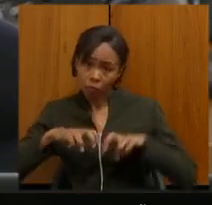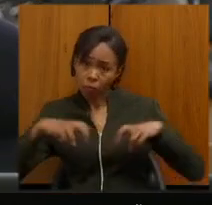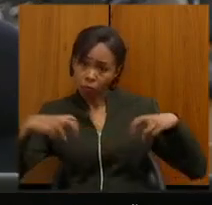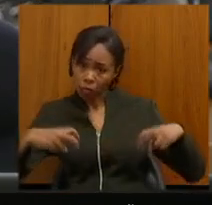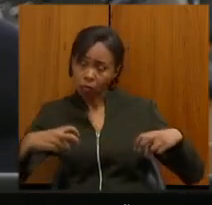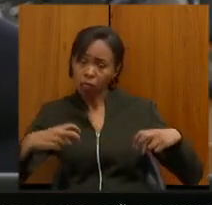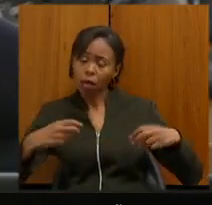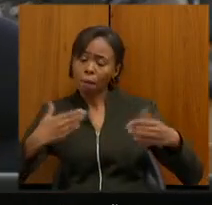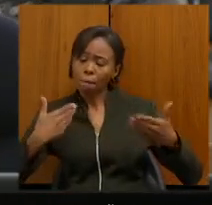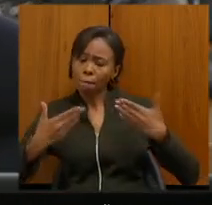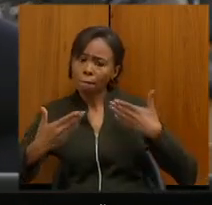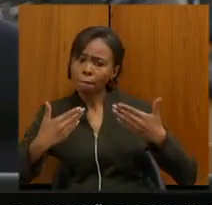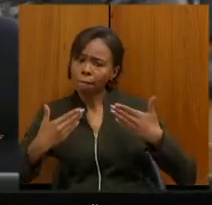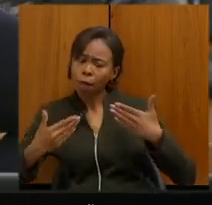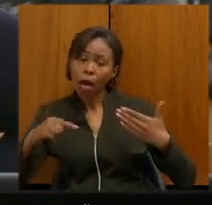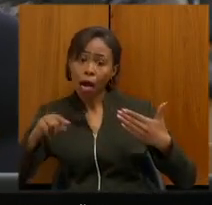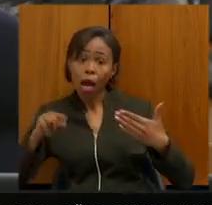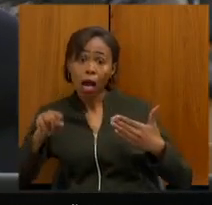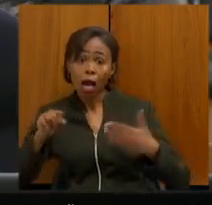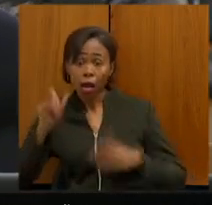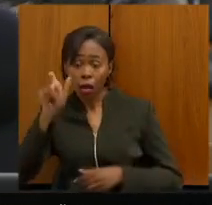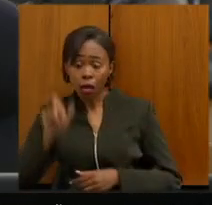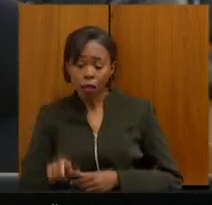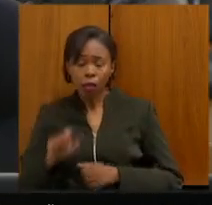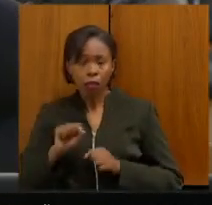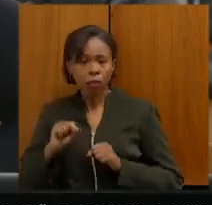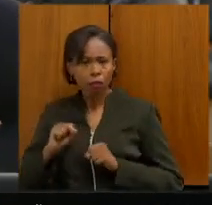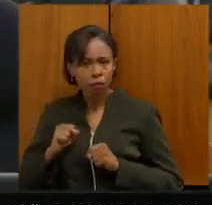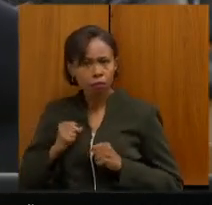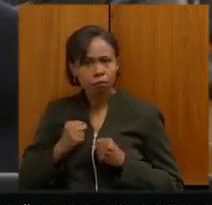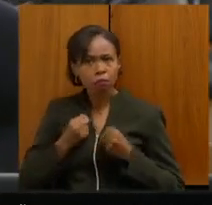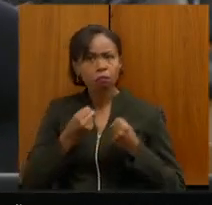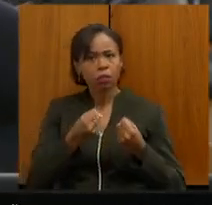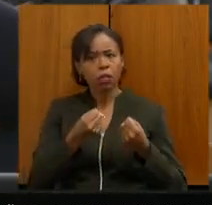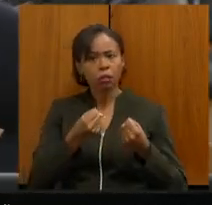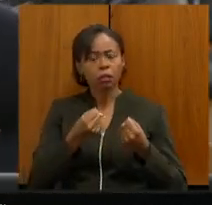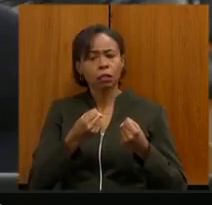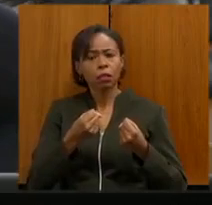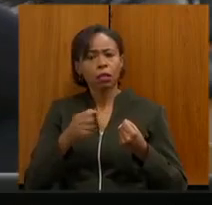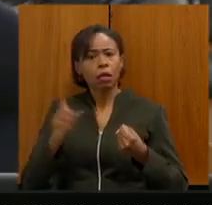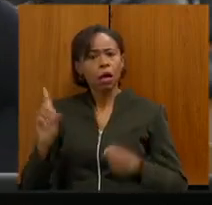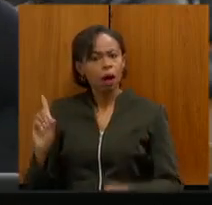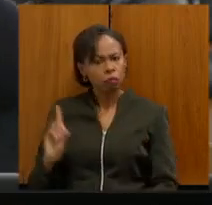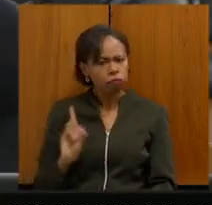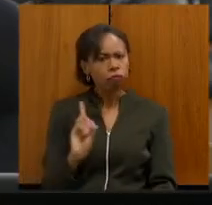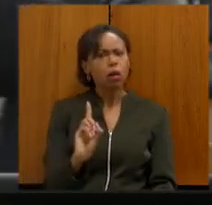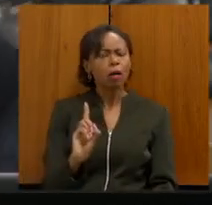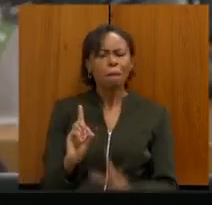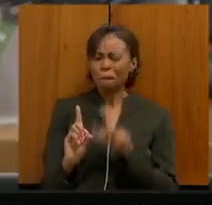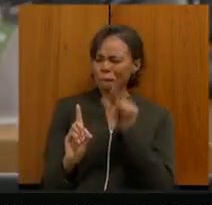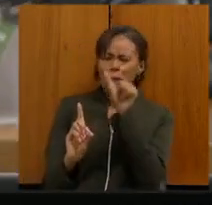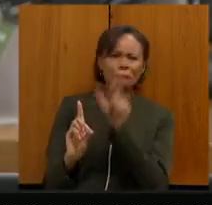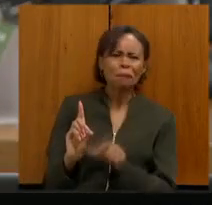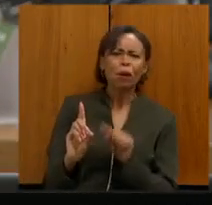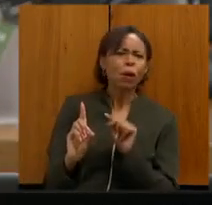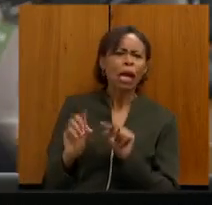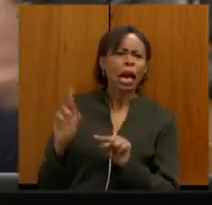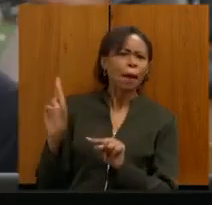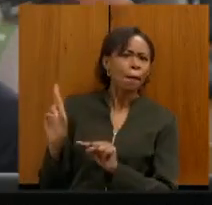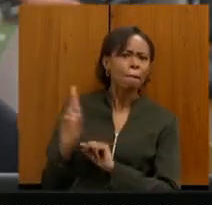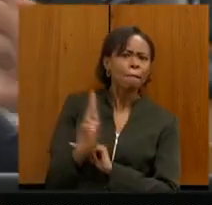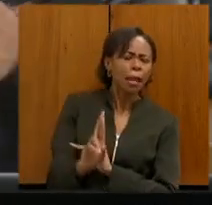pleno da mesa defensora Ela foi ali assim quase que que faz com esse